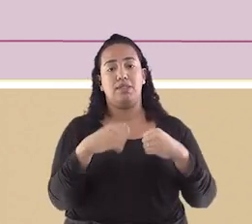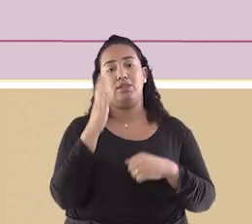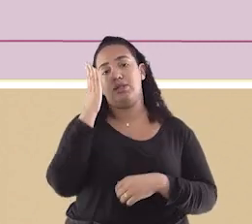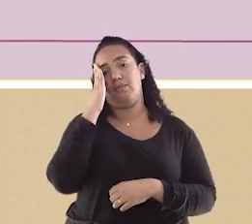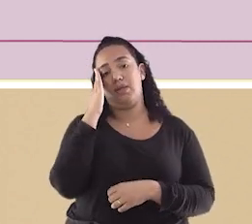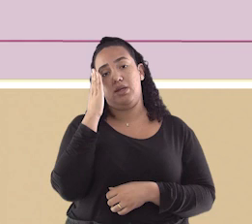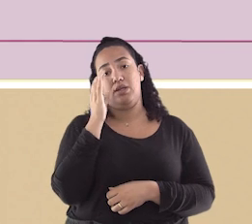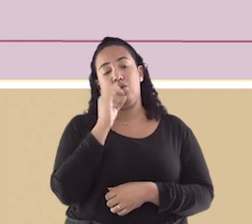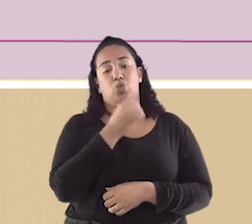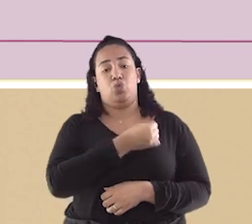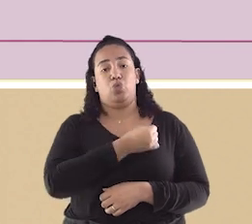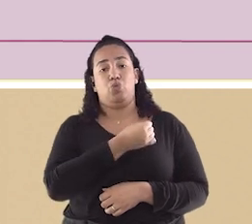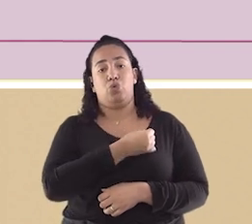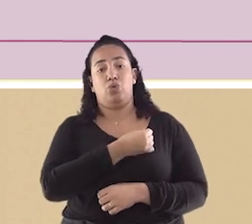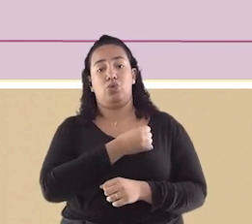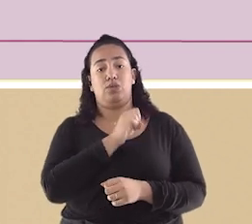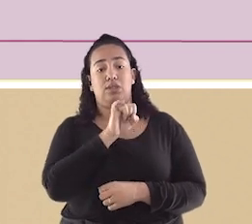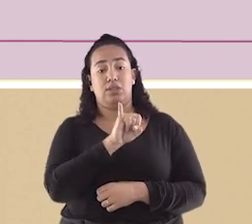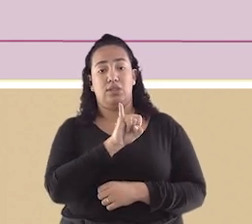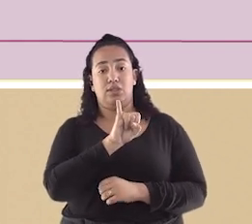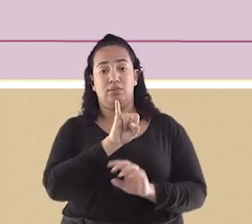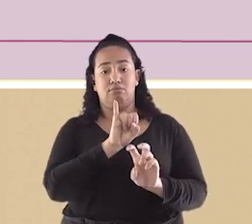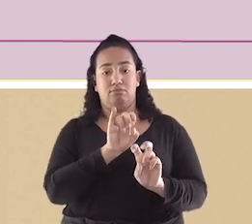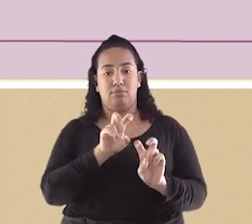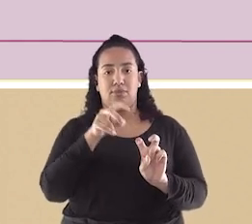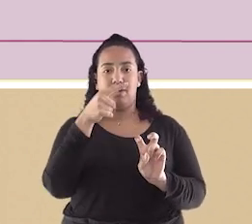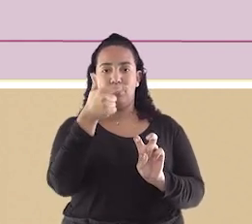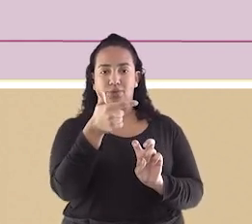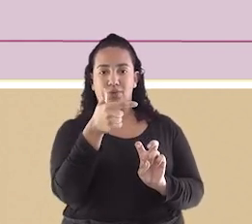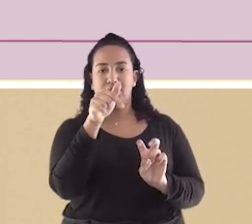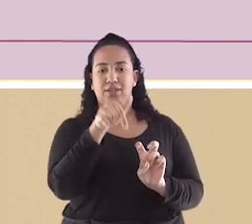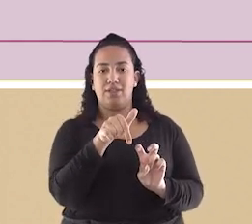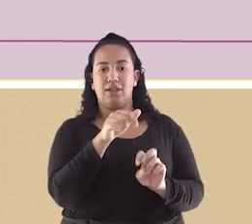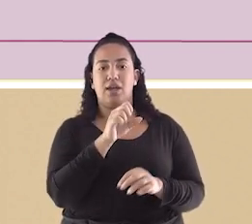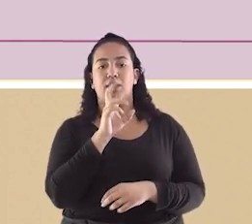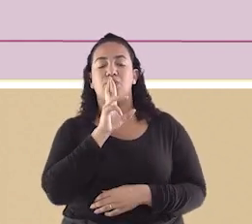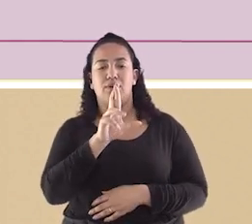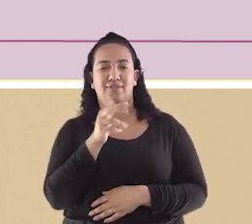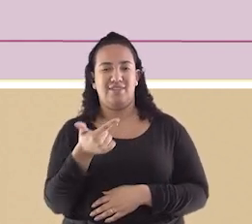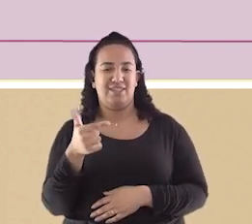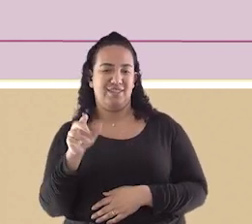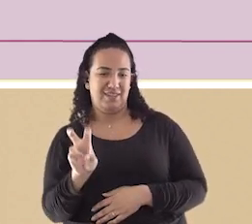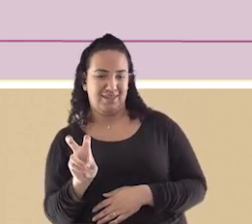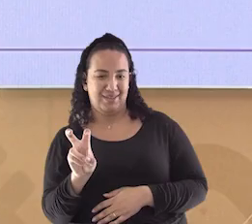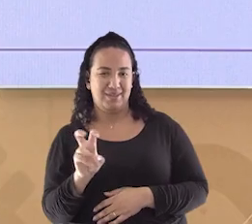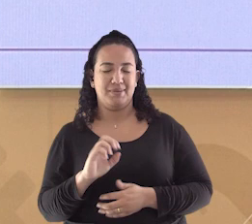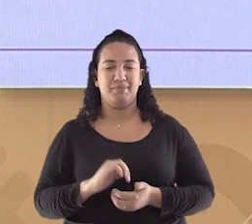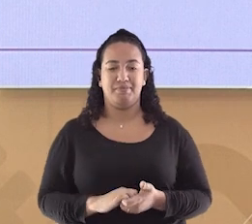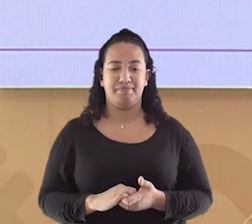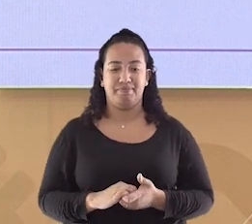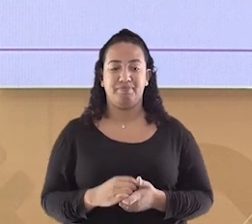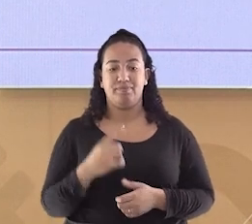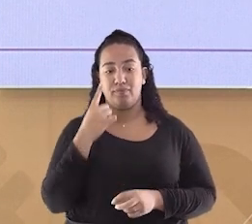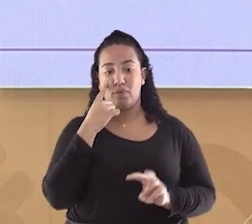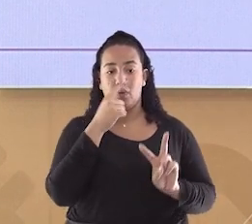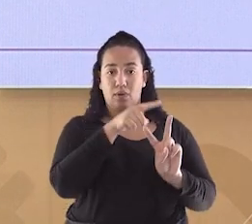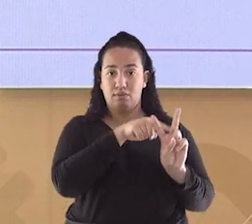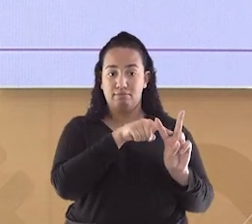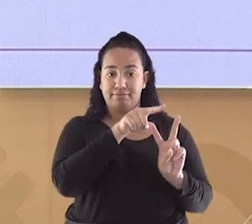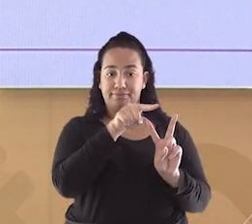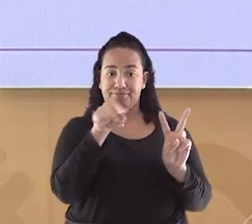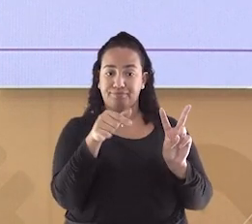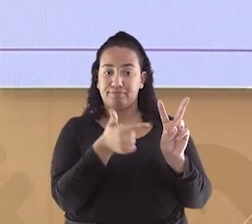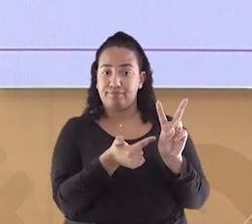que, elevado a 2, resulta em 25. Ou seja, devemos calcular a raiz